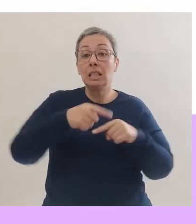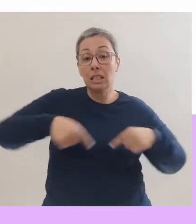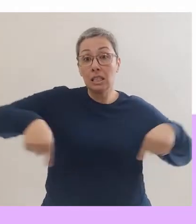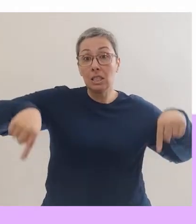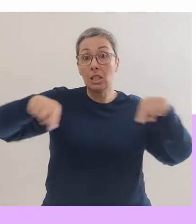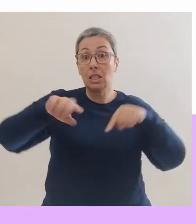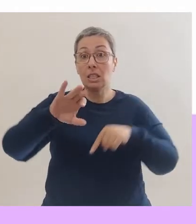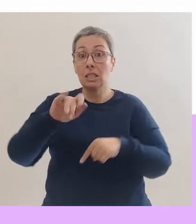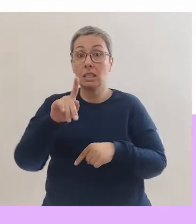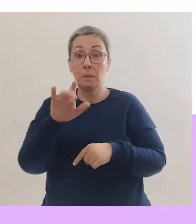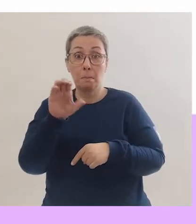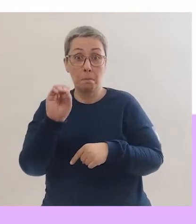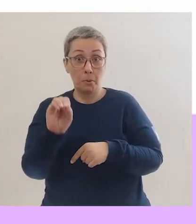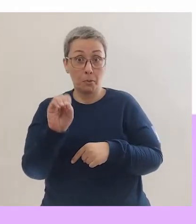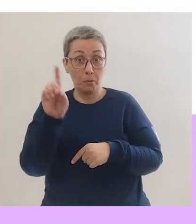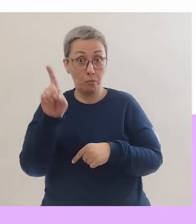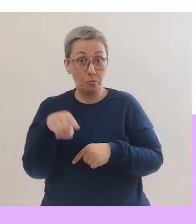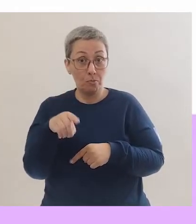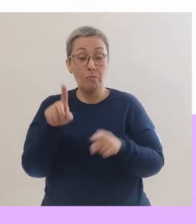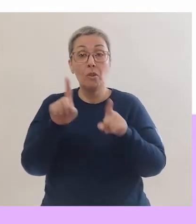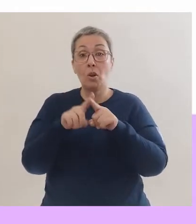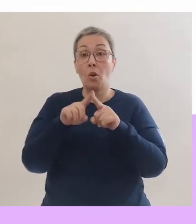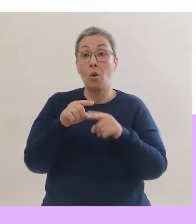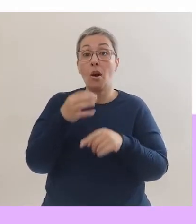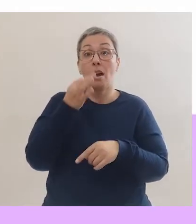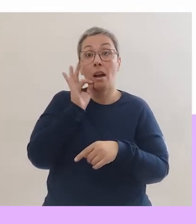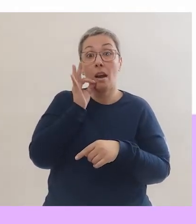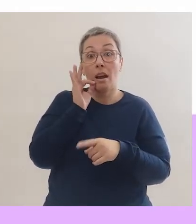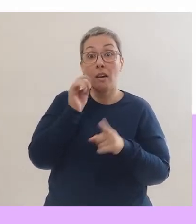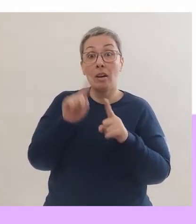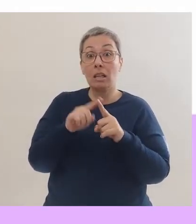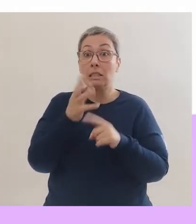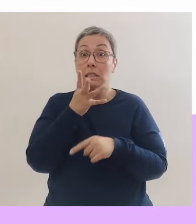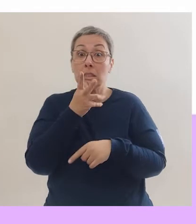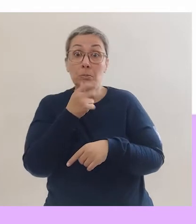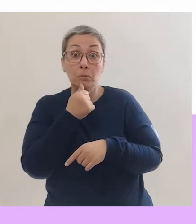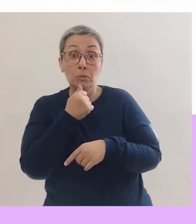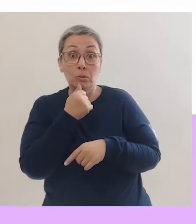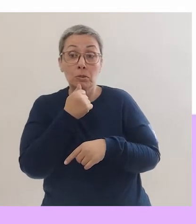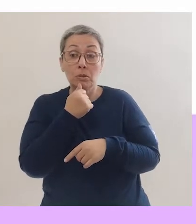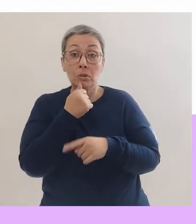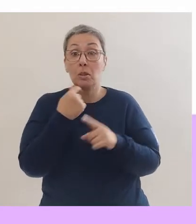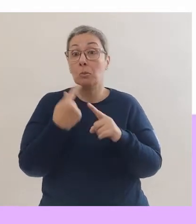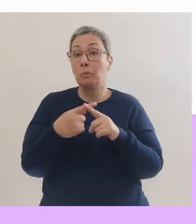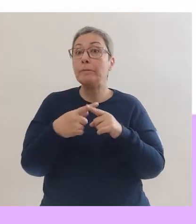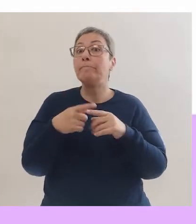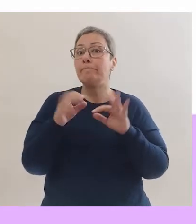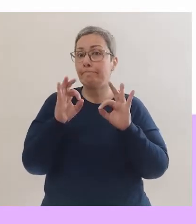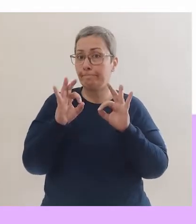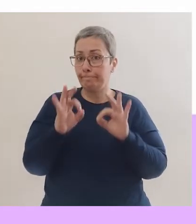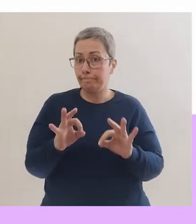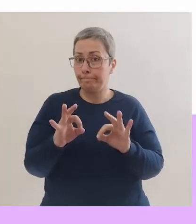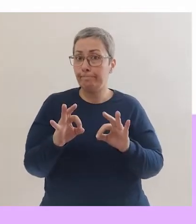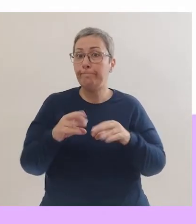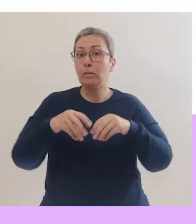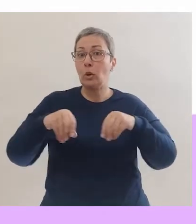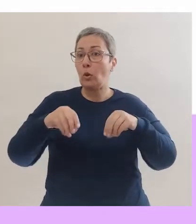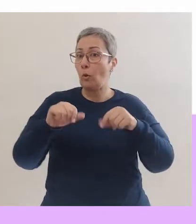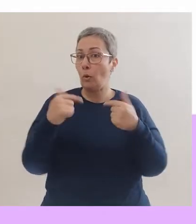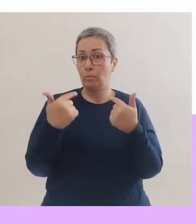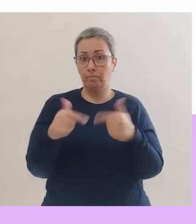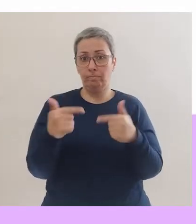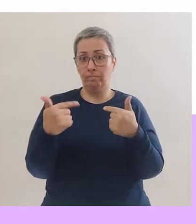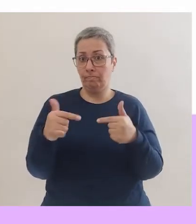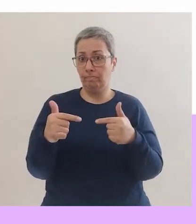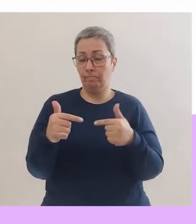cercadinha de cipó. O café está demorando. Com certeza não tem